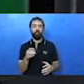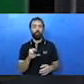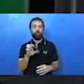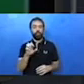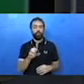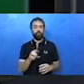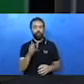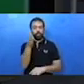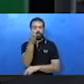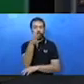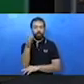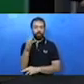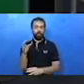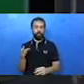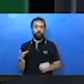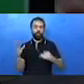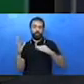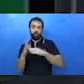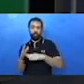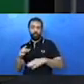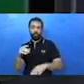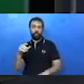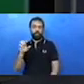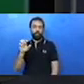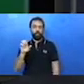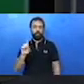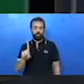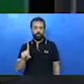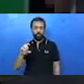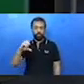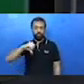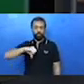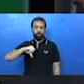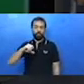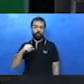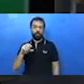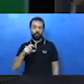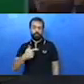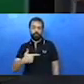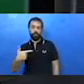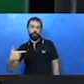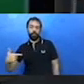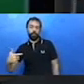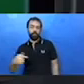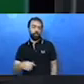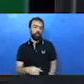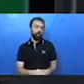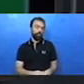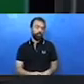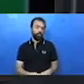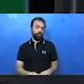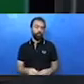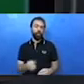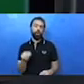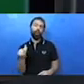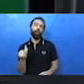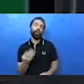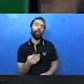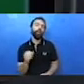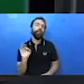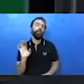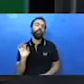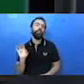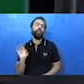1977. Quantas estrelas há? Quantas estrelas tem nessa bandeira? Mas fiquem espertos. Olha lá o